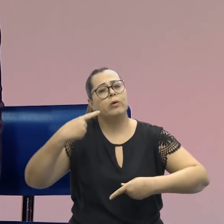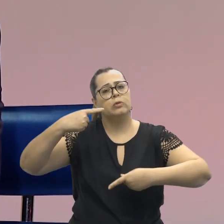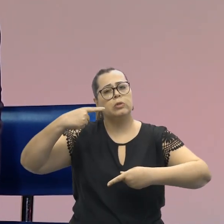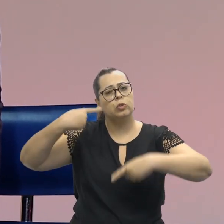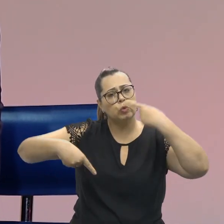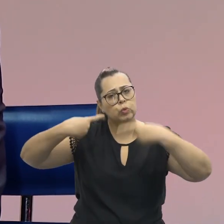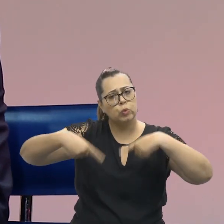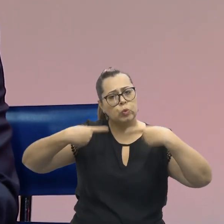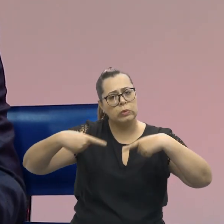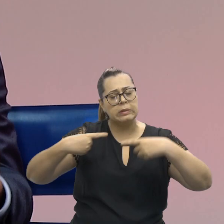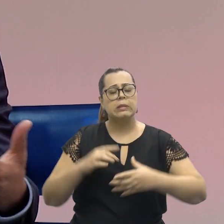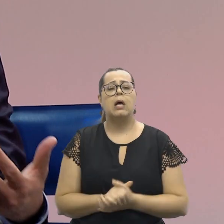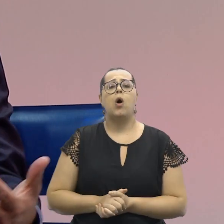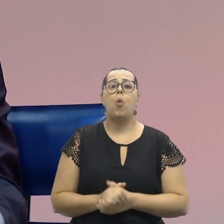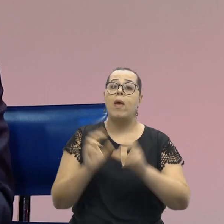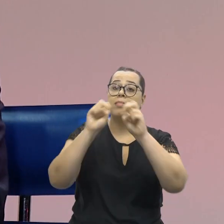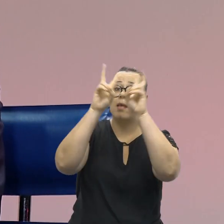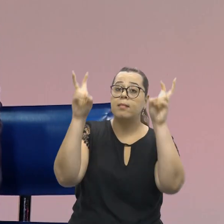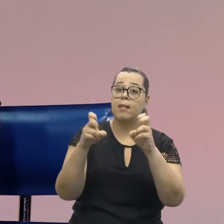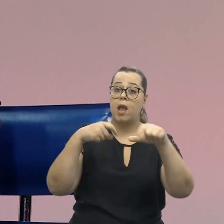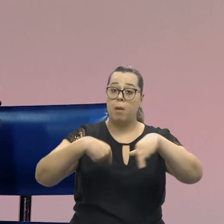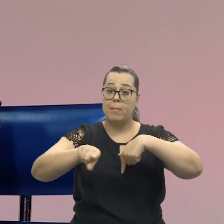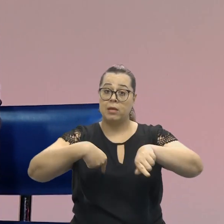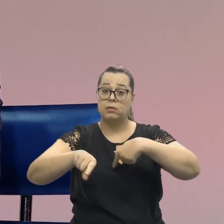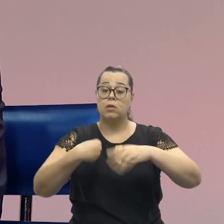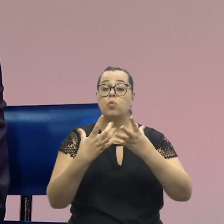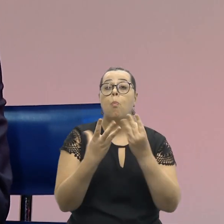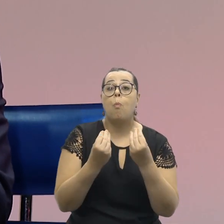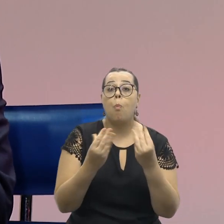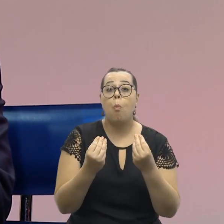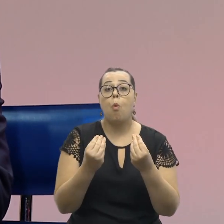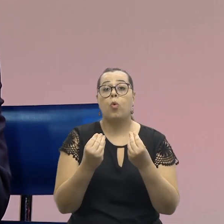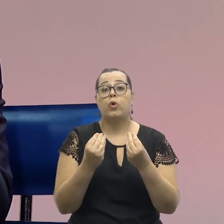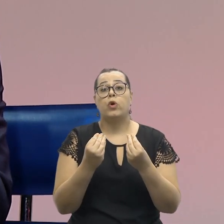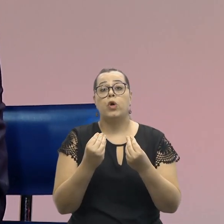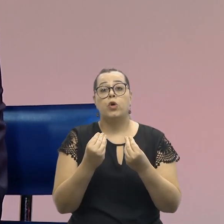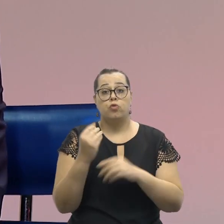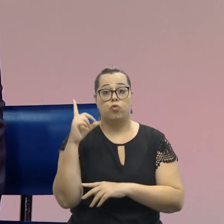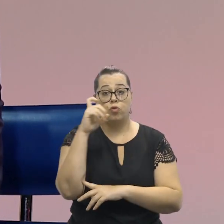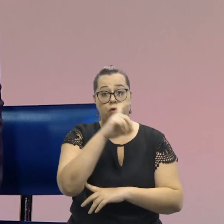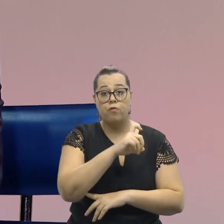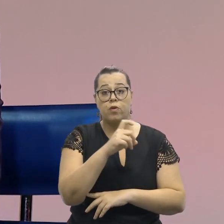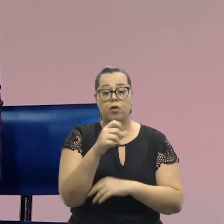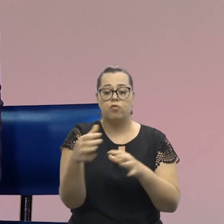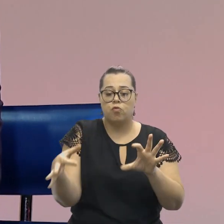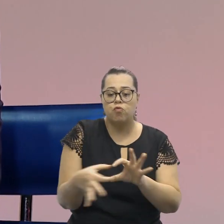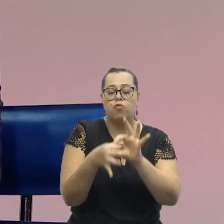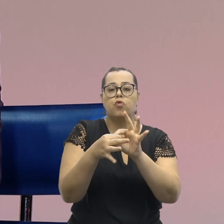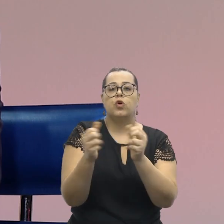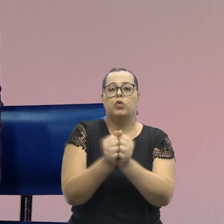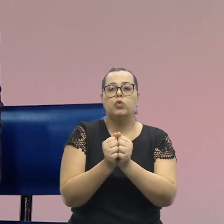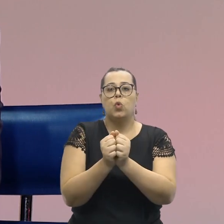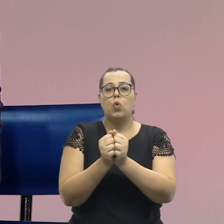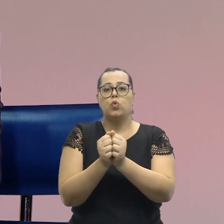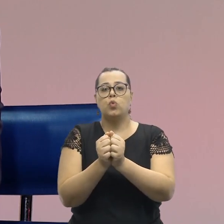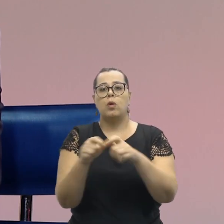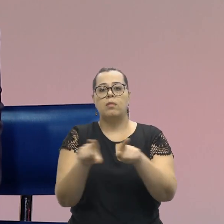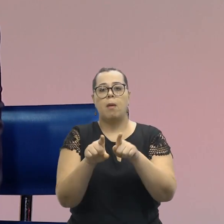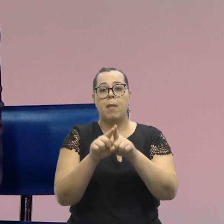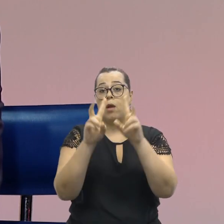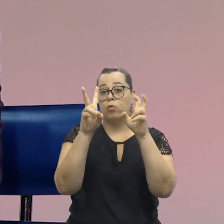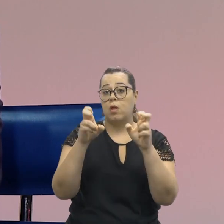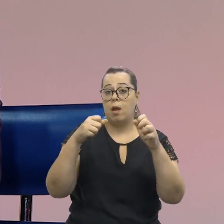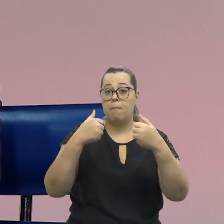vários debates, levado esse tema trânsito, que muitas vezes é muito próximo da questão do transporte